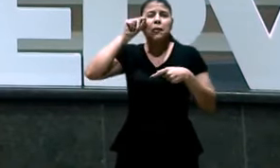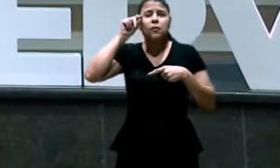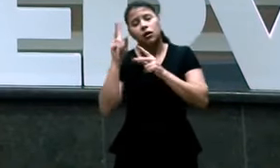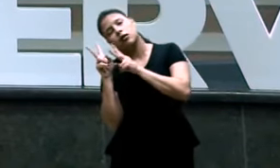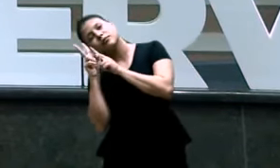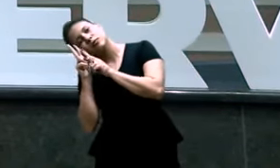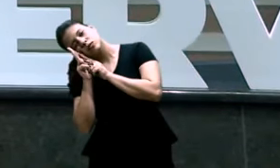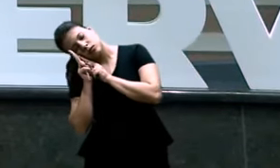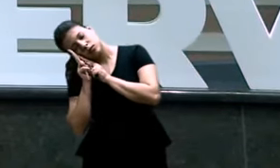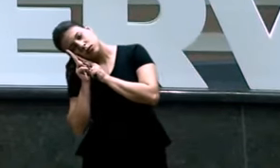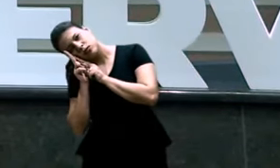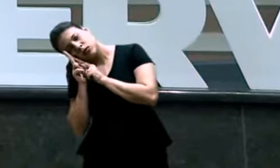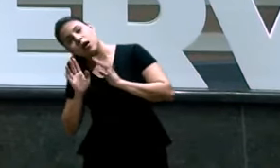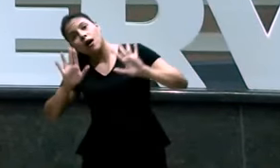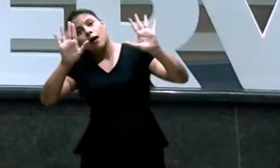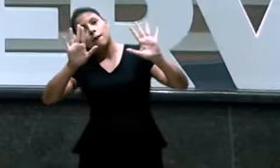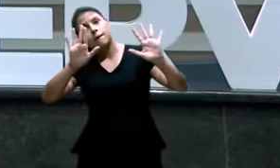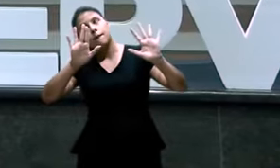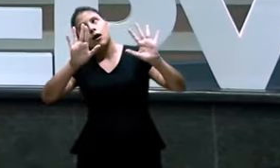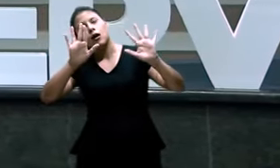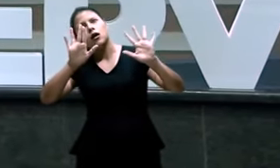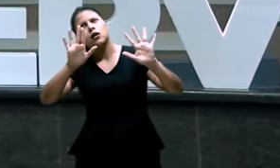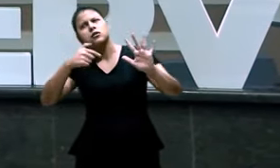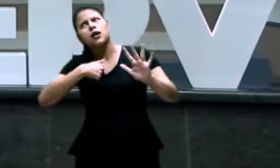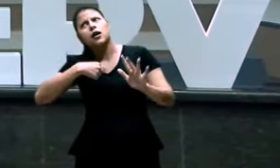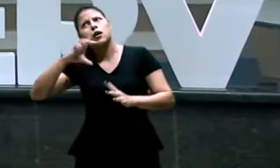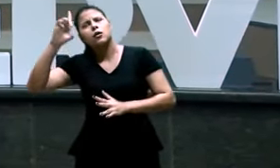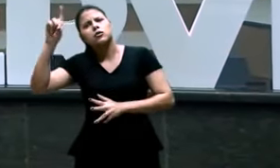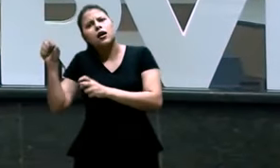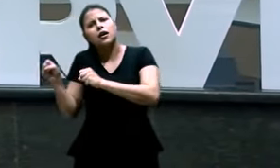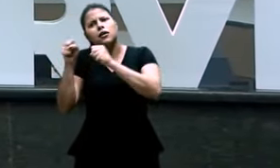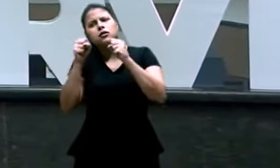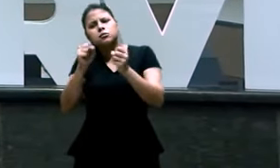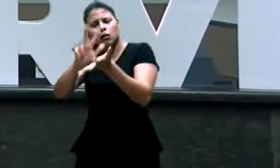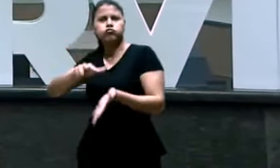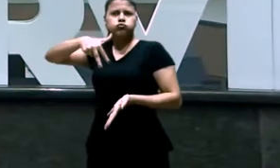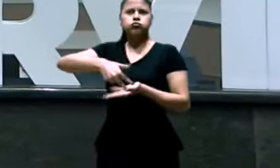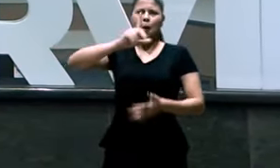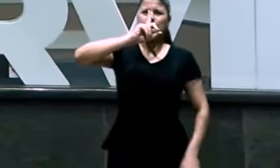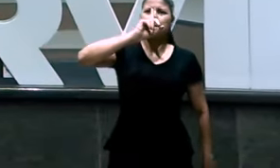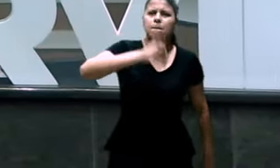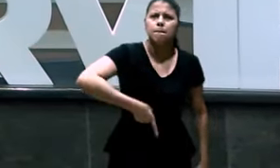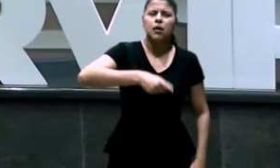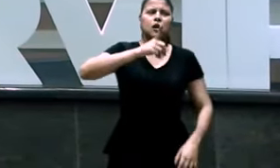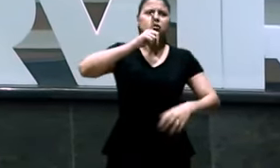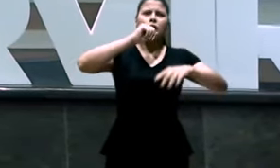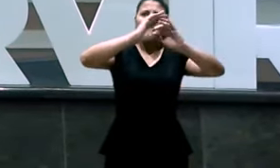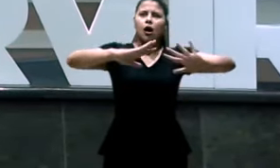na polpa do barco, como Deus, quem é este que até o vento e o mar lhe obedece?